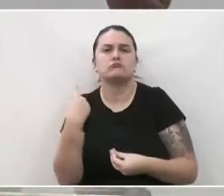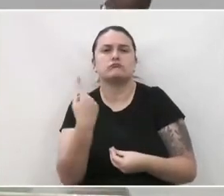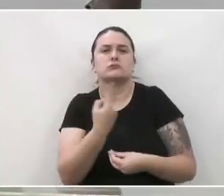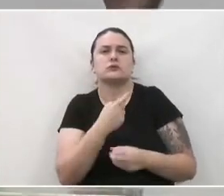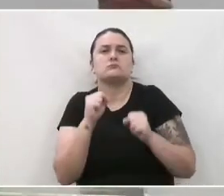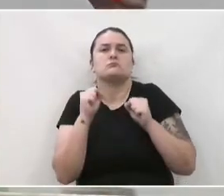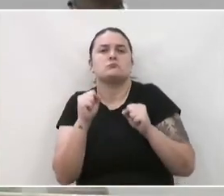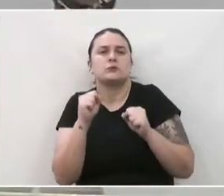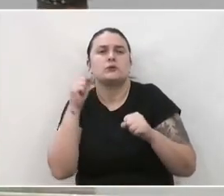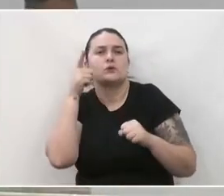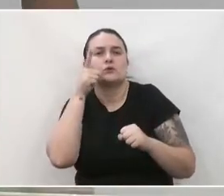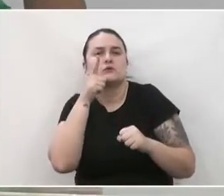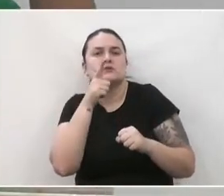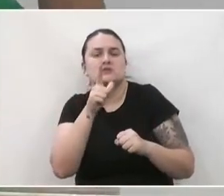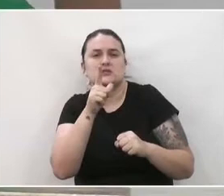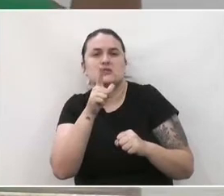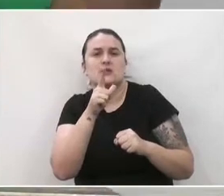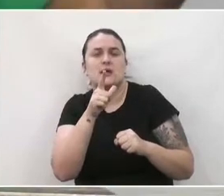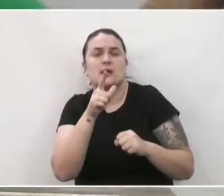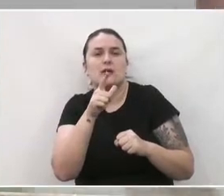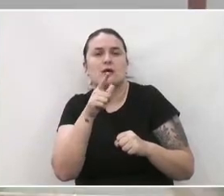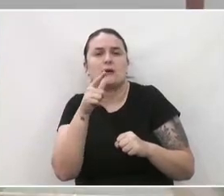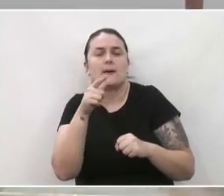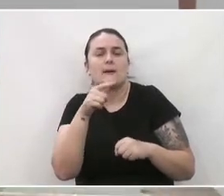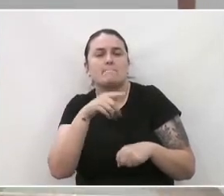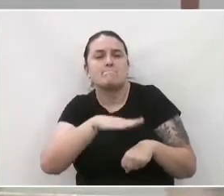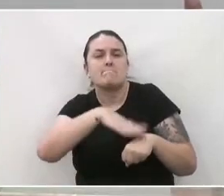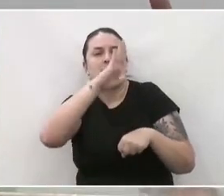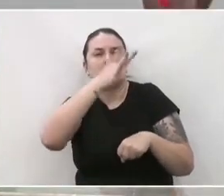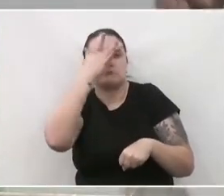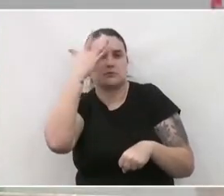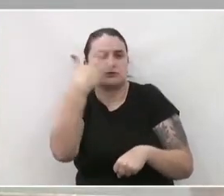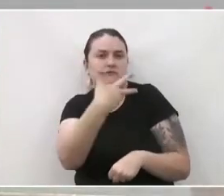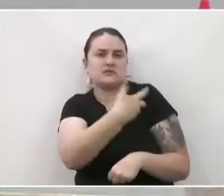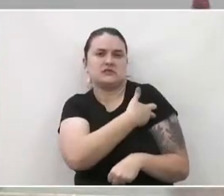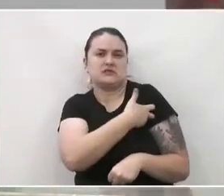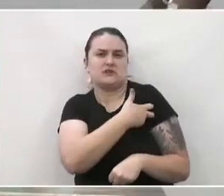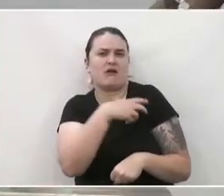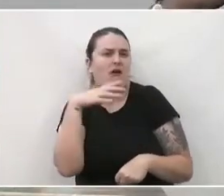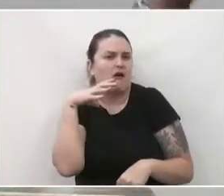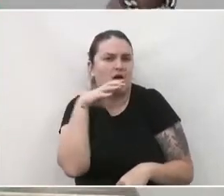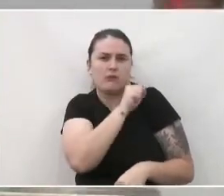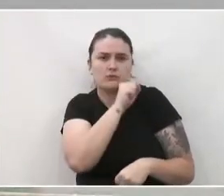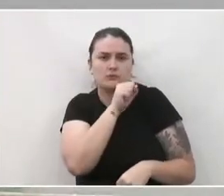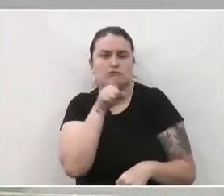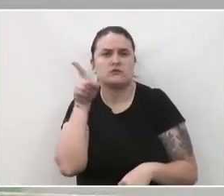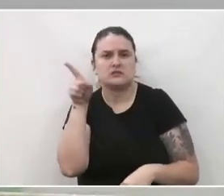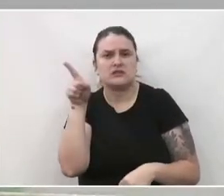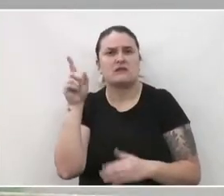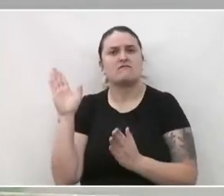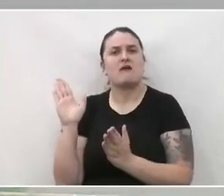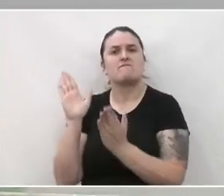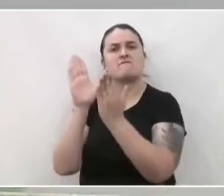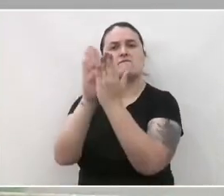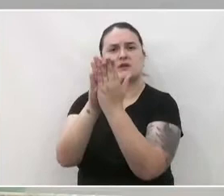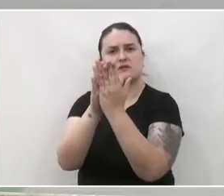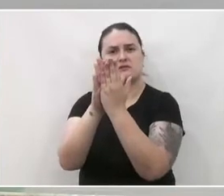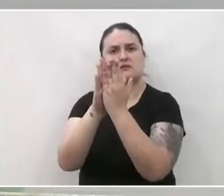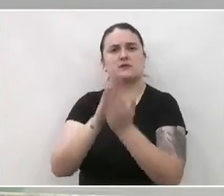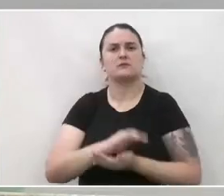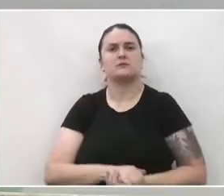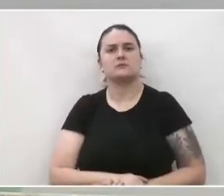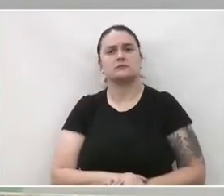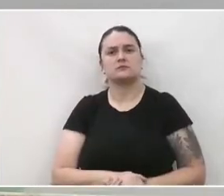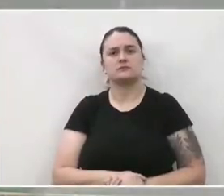poderia conseguir números maiores nesse sentido e mais rápido, já que o senhor está à frente dessa